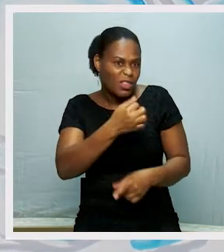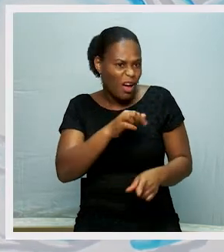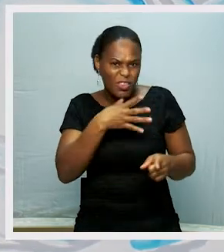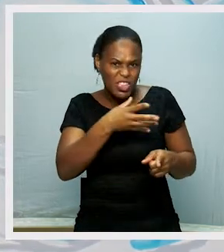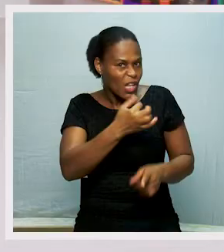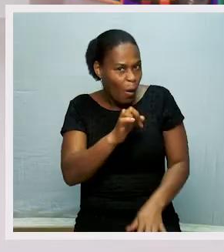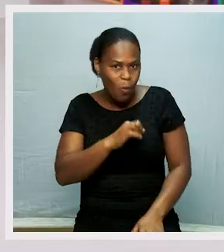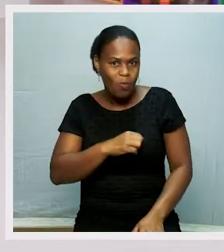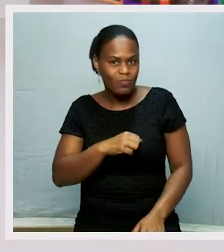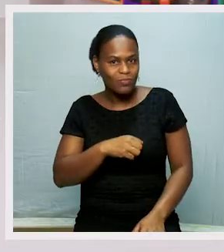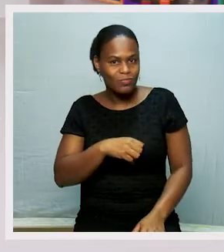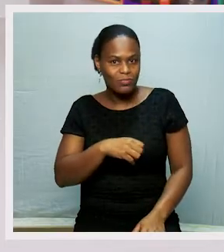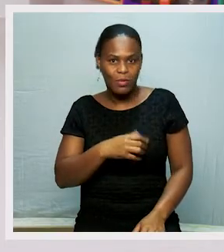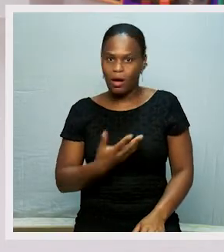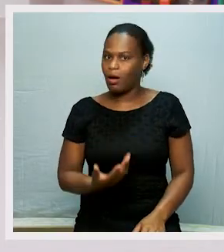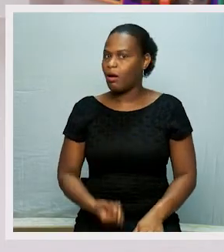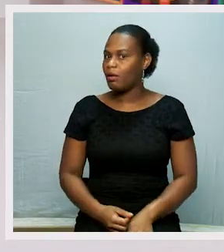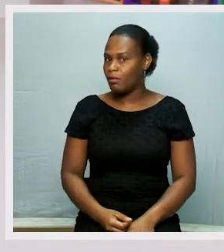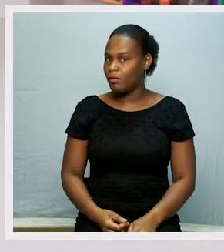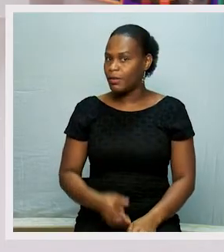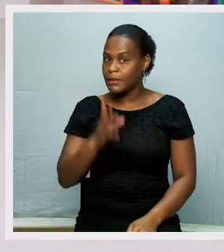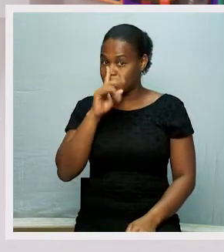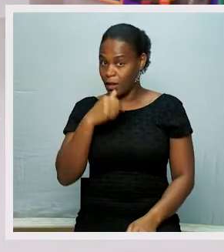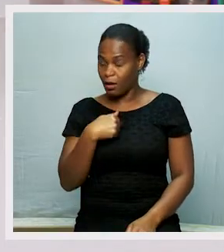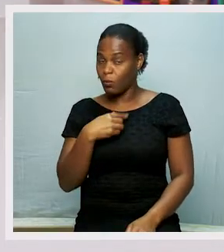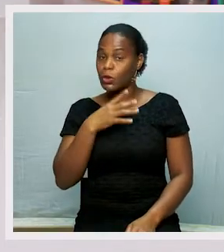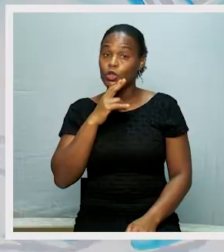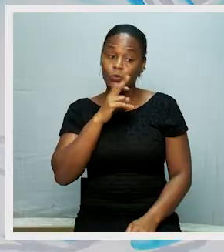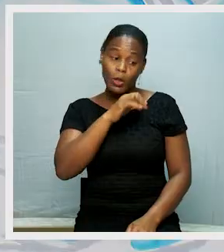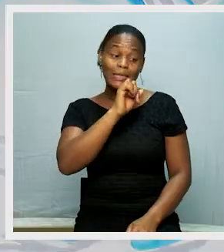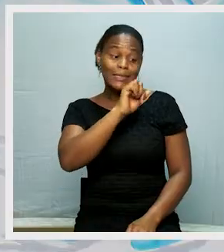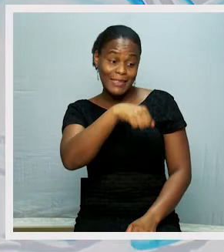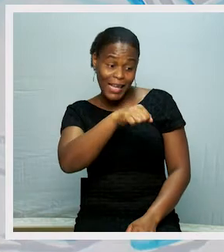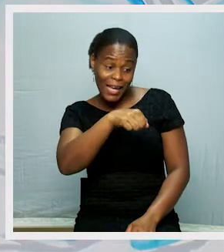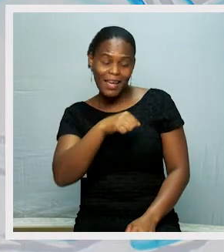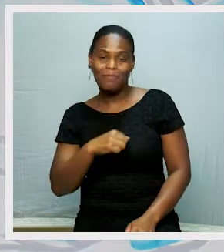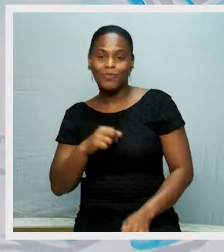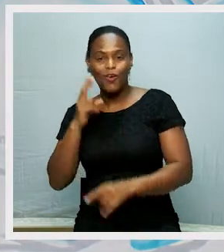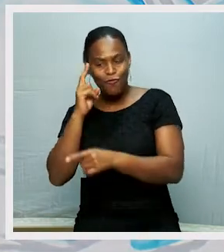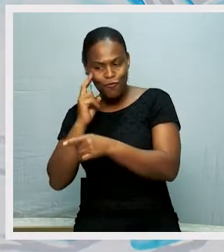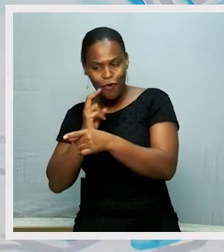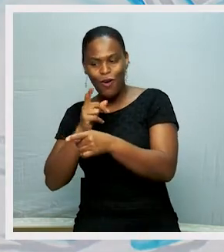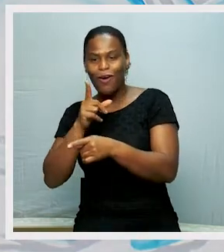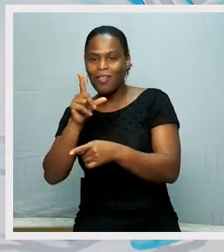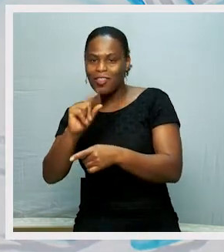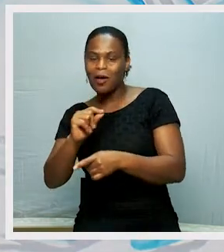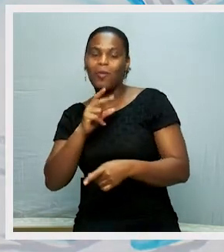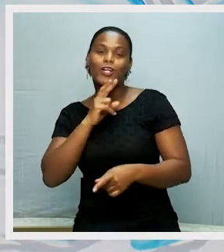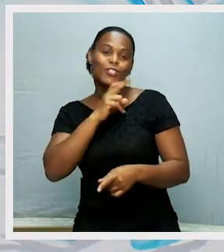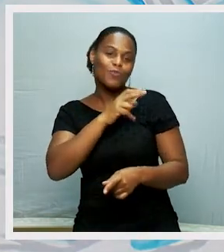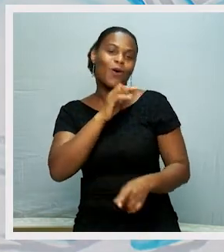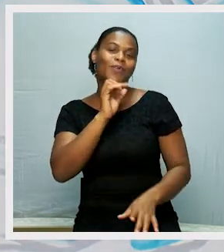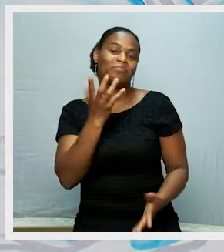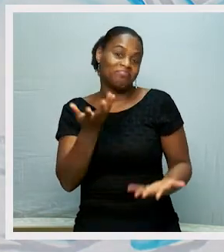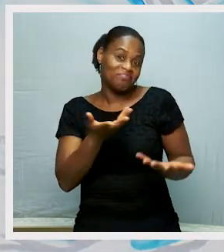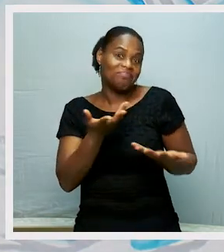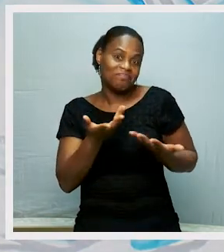responderia não? Se fosse eu, responderia sim. E com certeza a avó também